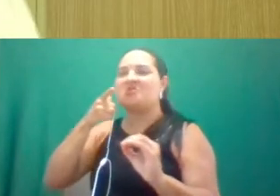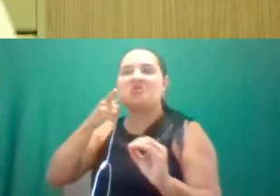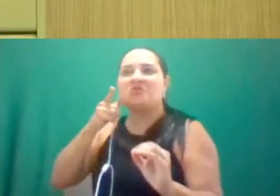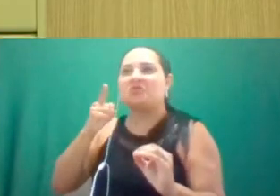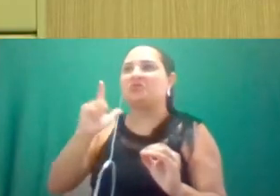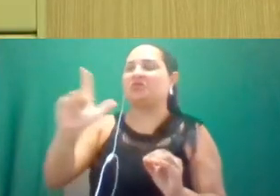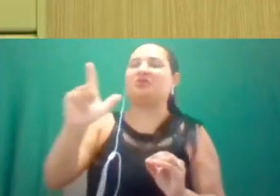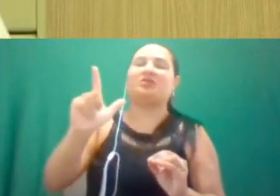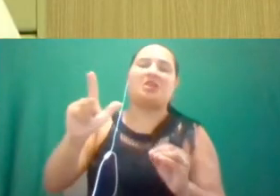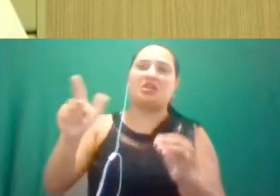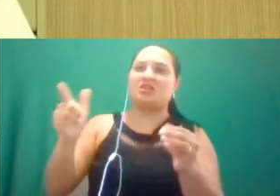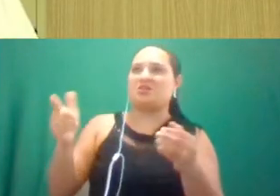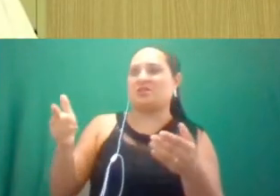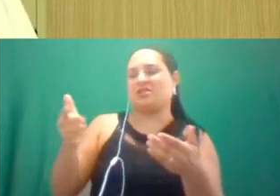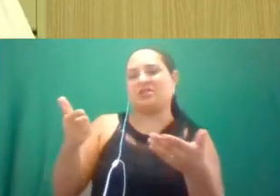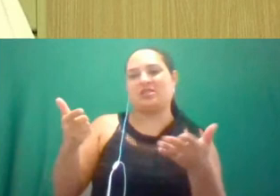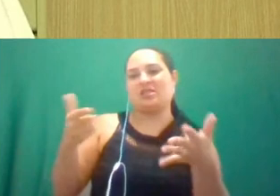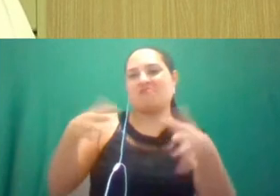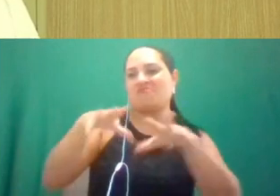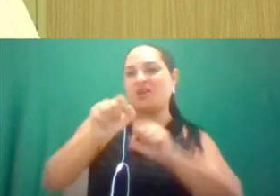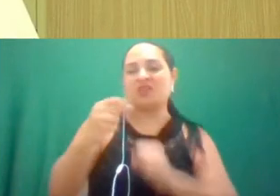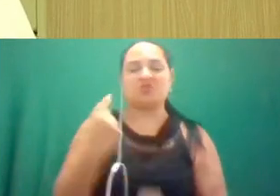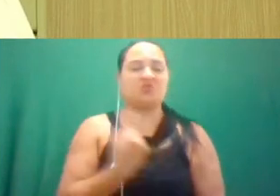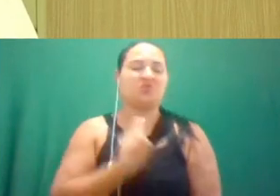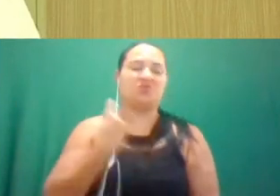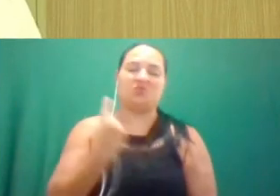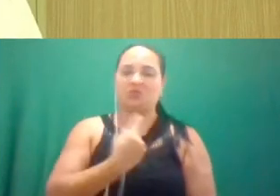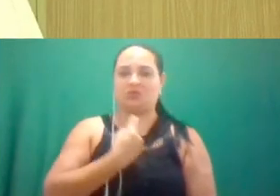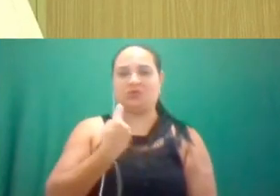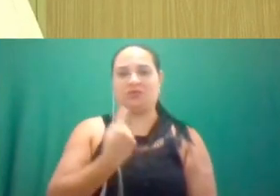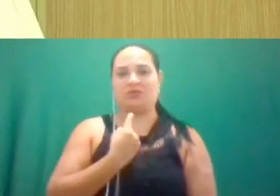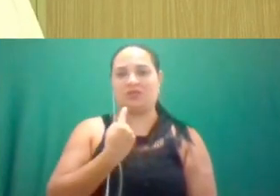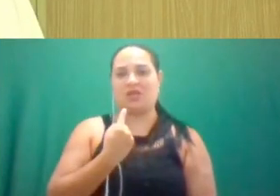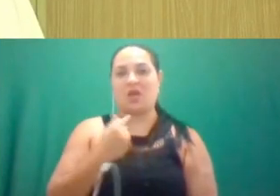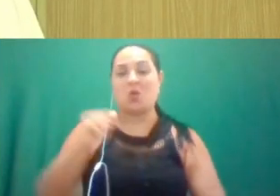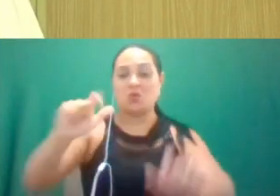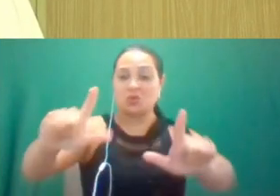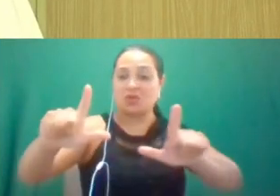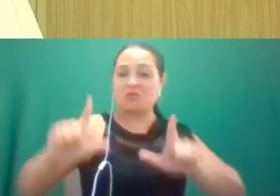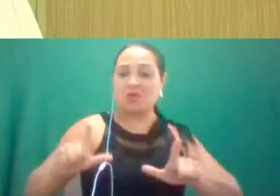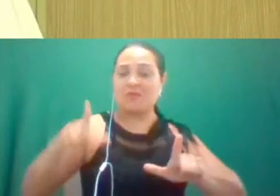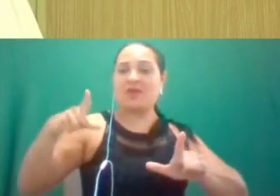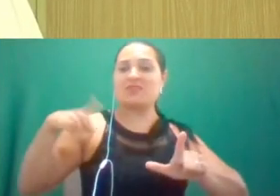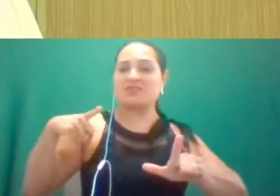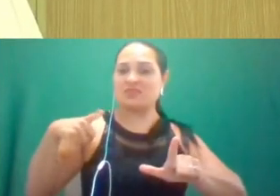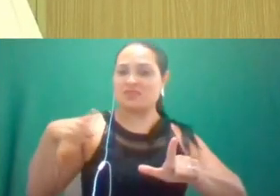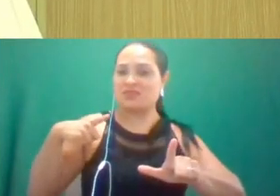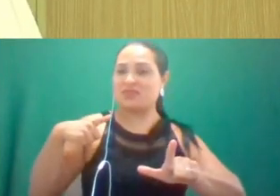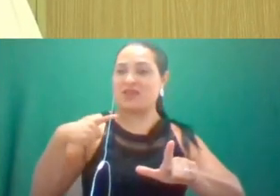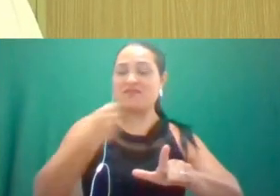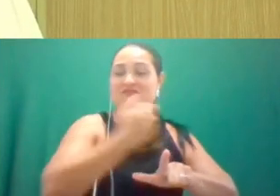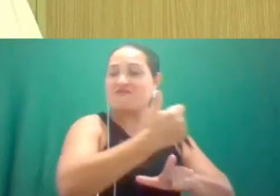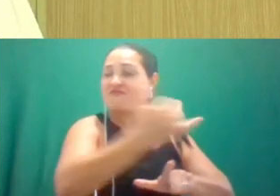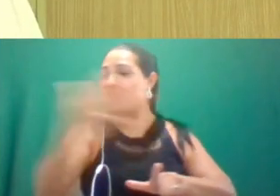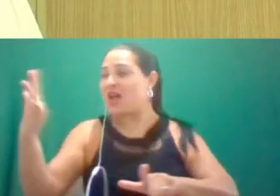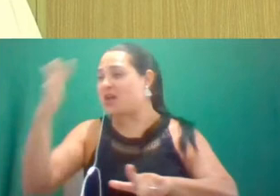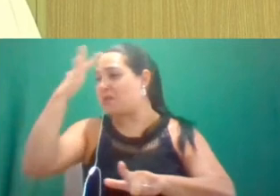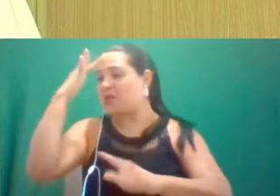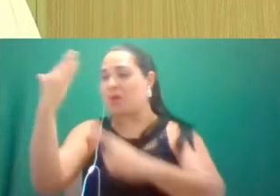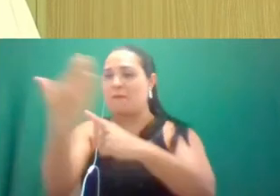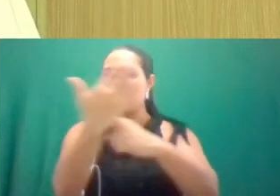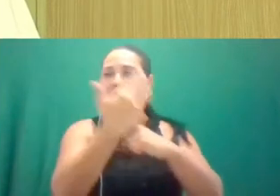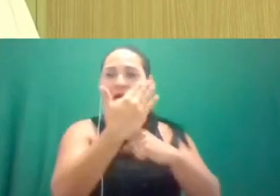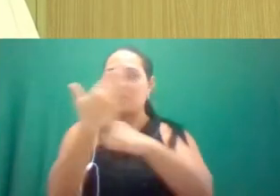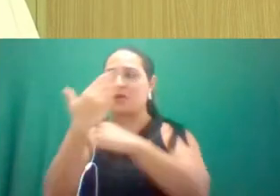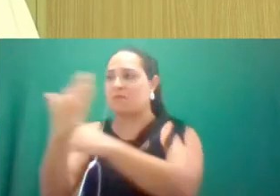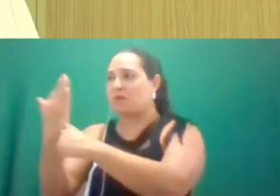muito das analogias, das metáforas. E eu vou usar a analogia, a metáfora do sorriso.